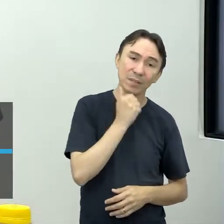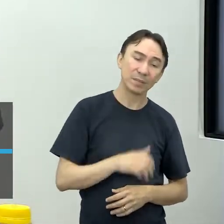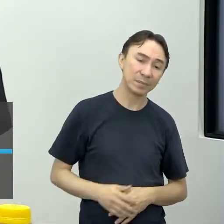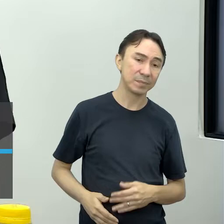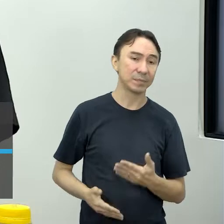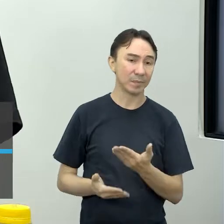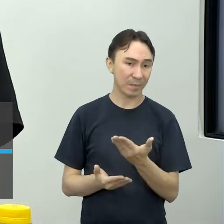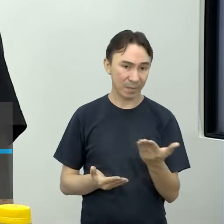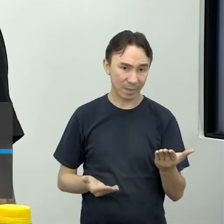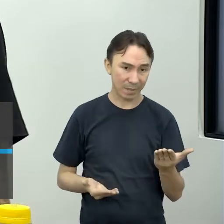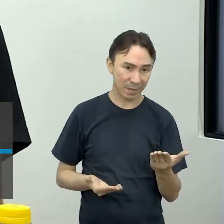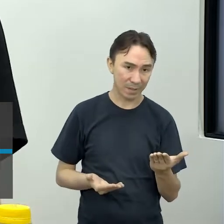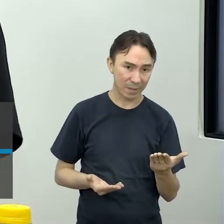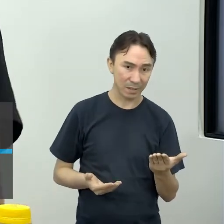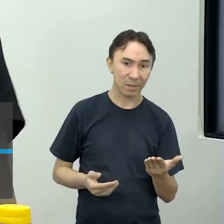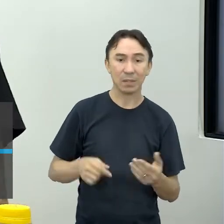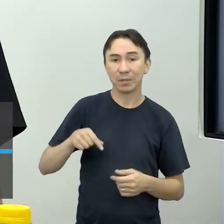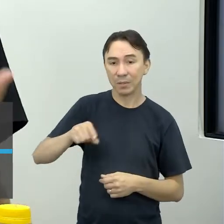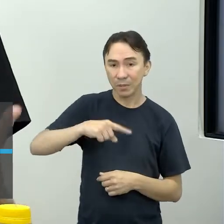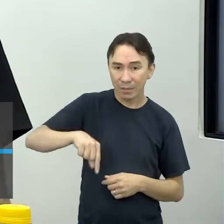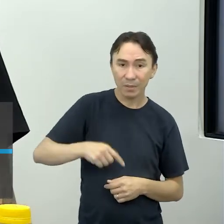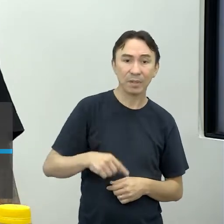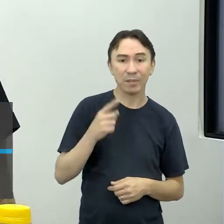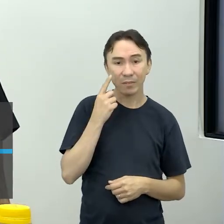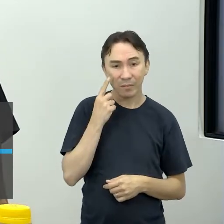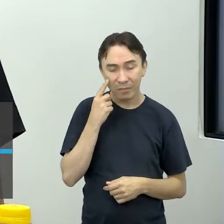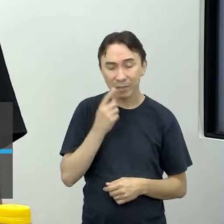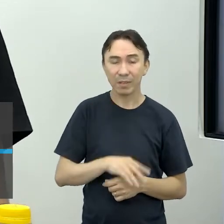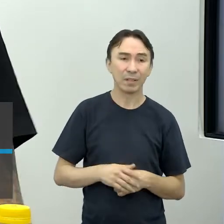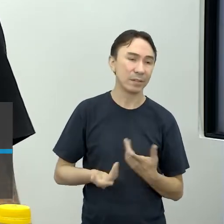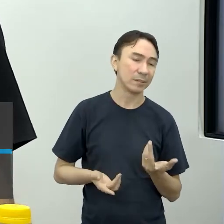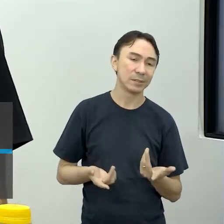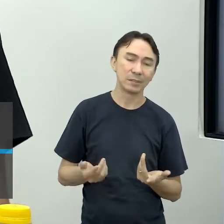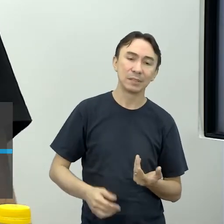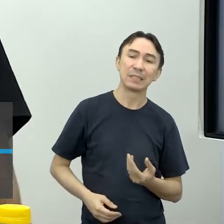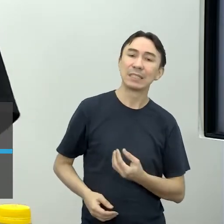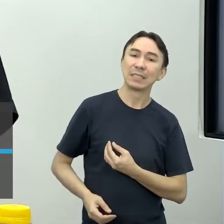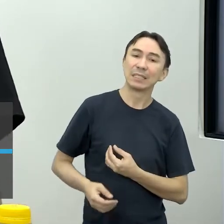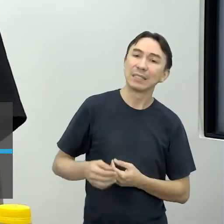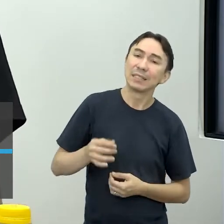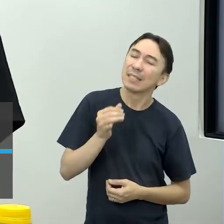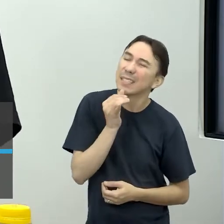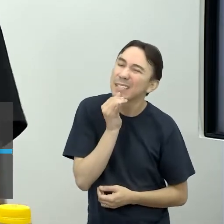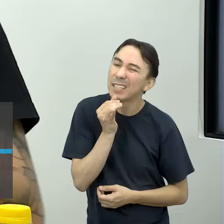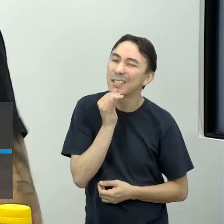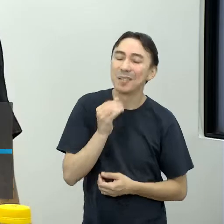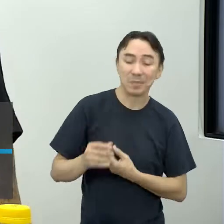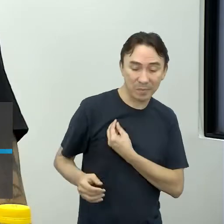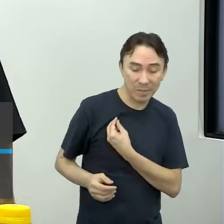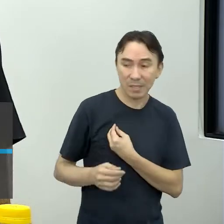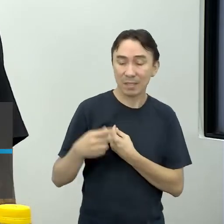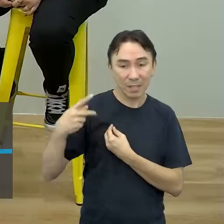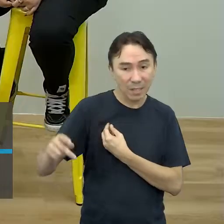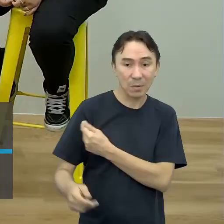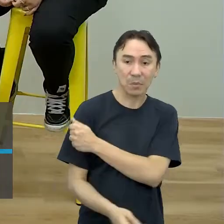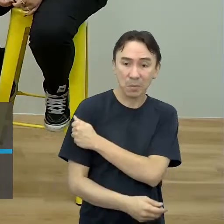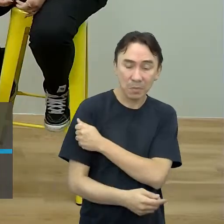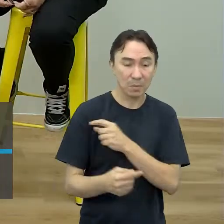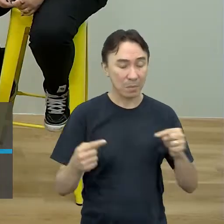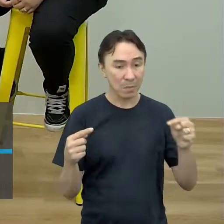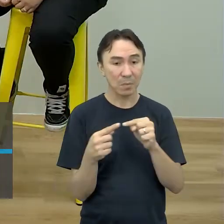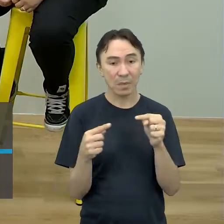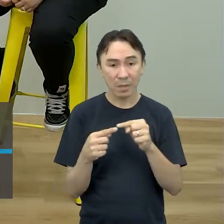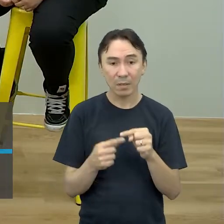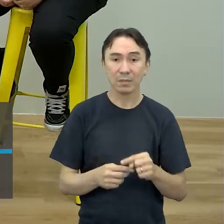porque a partir do momento que a gente consegue ver os exemplos do dia a dia do aluno e integrar isso com o conhecimento que a gente vai ter nesses